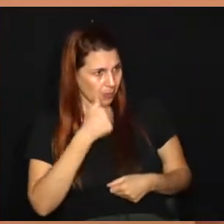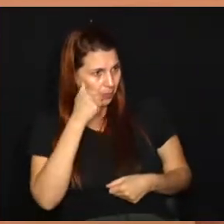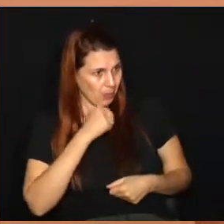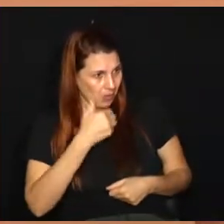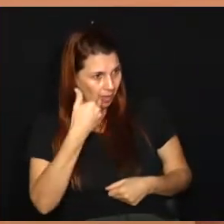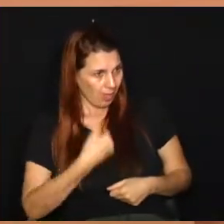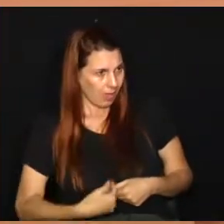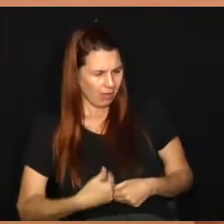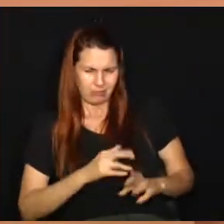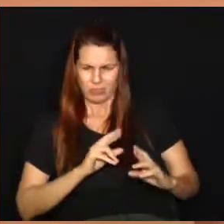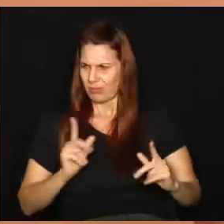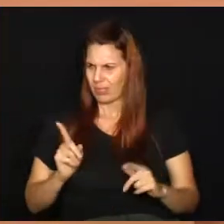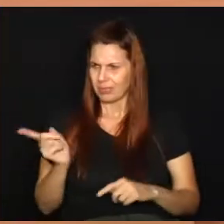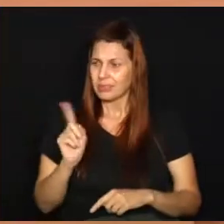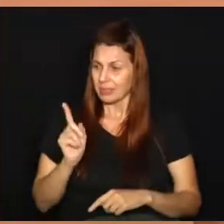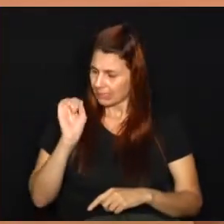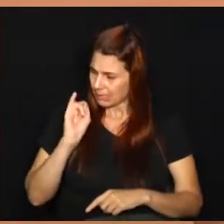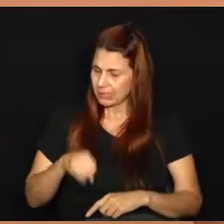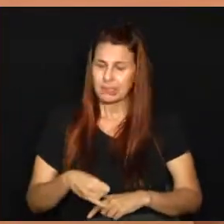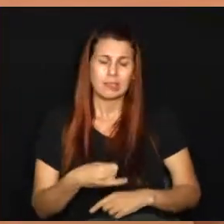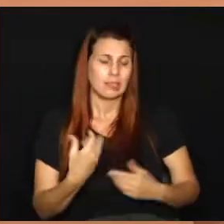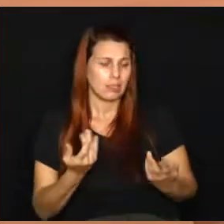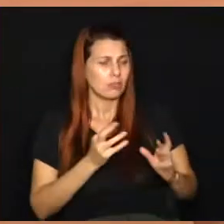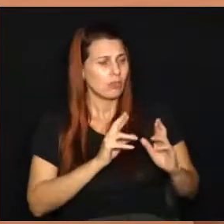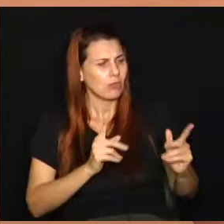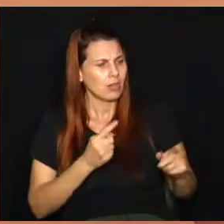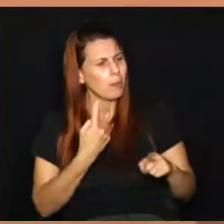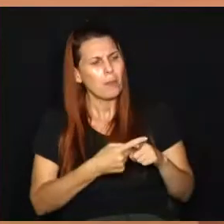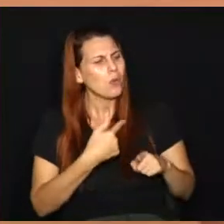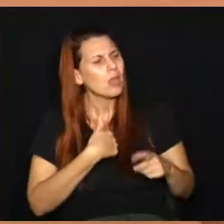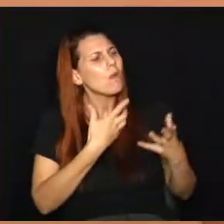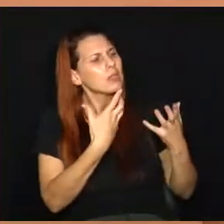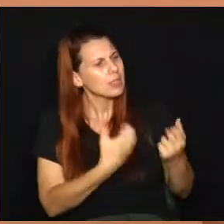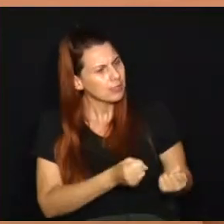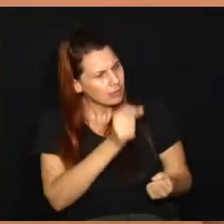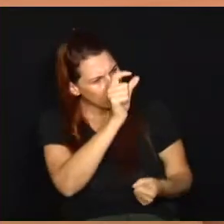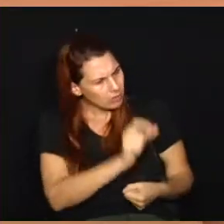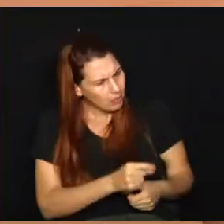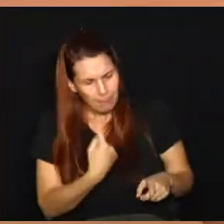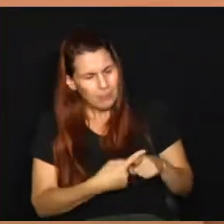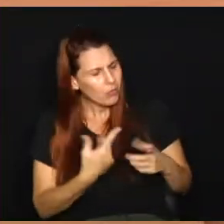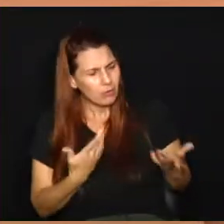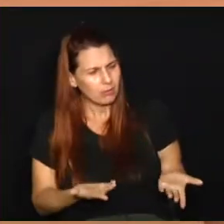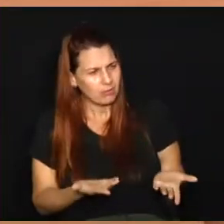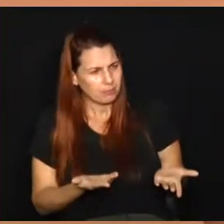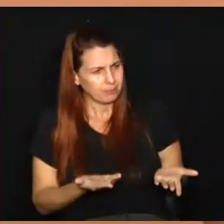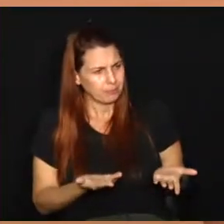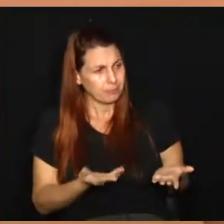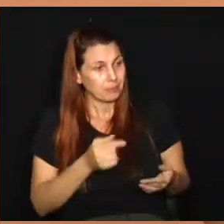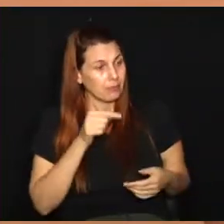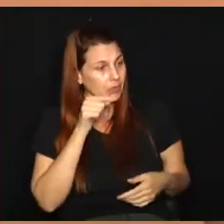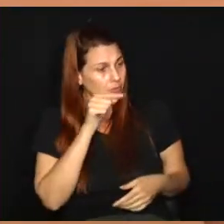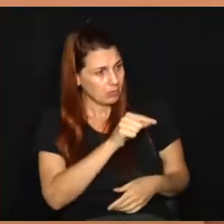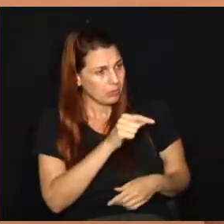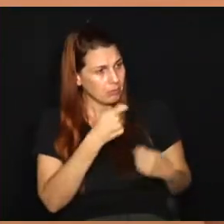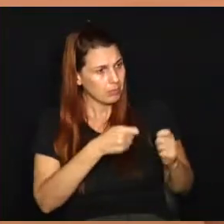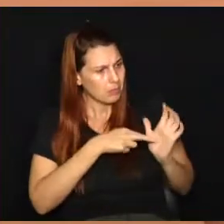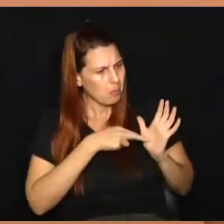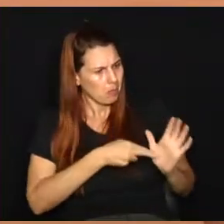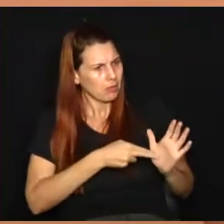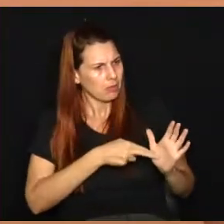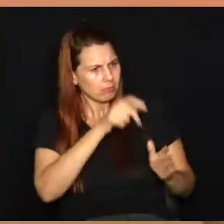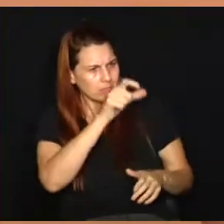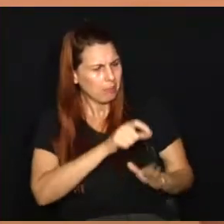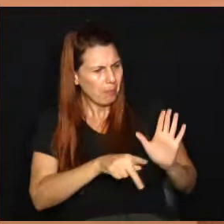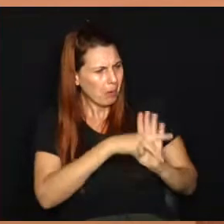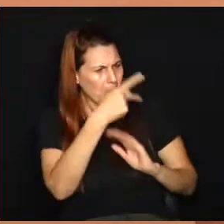não, mas é diferente. Eu falei: sim, nós somos diferentes, né? Mas, assim, por que eu tenho que aceitar você? Né? Você tem que se colocar do jeito que você é e